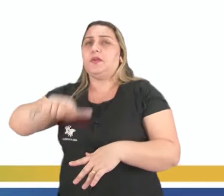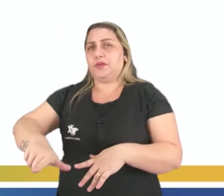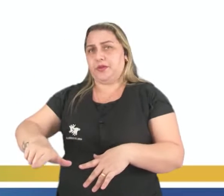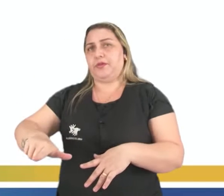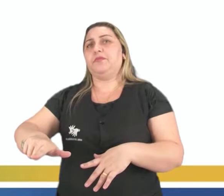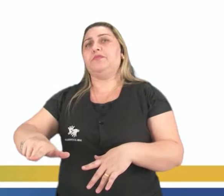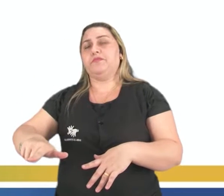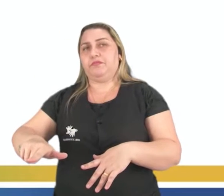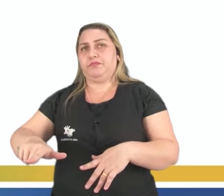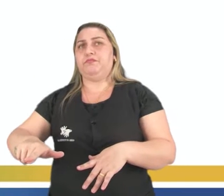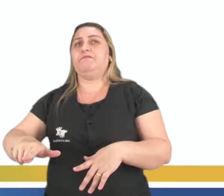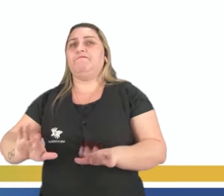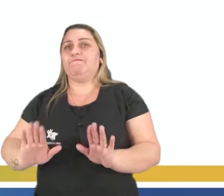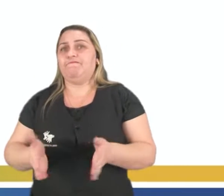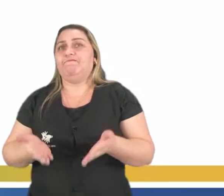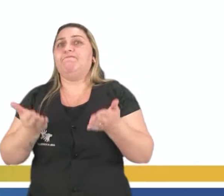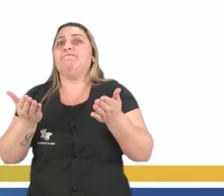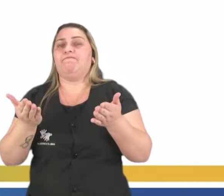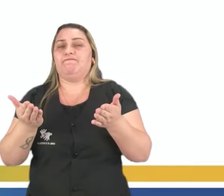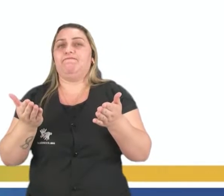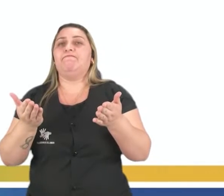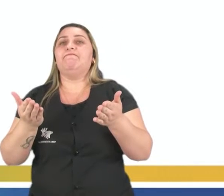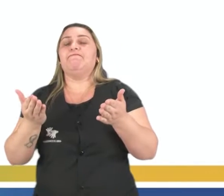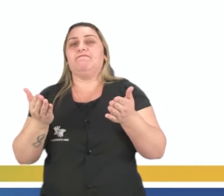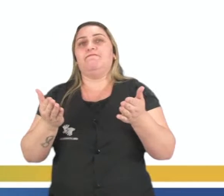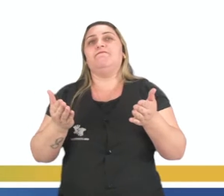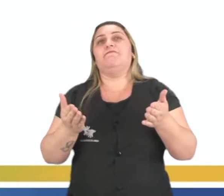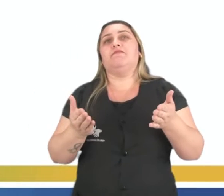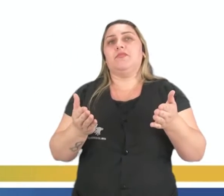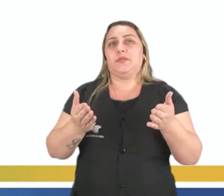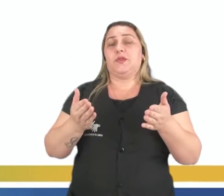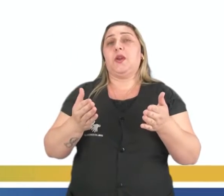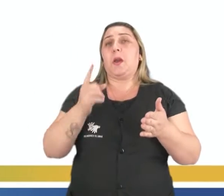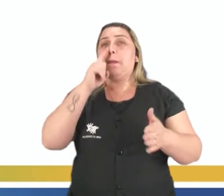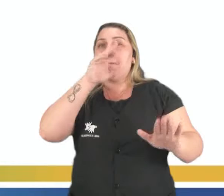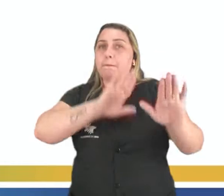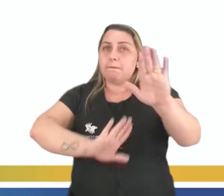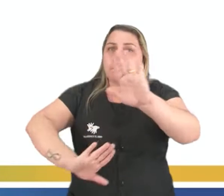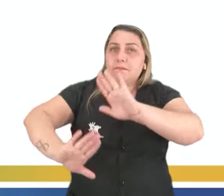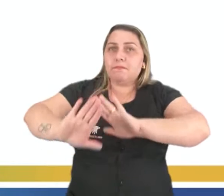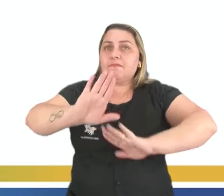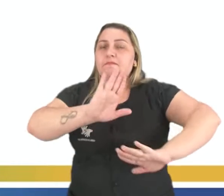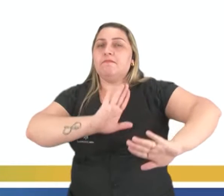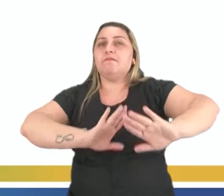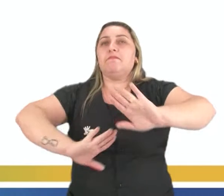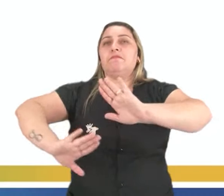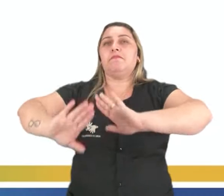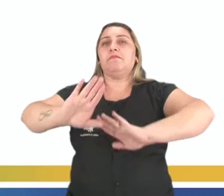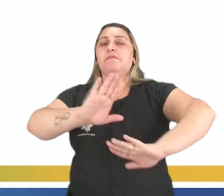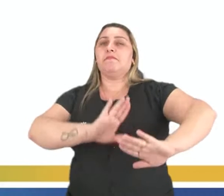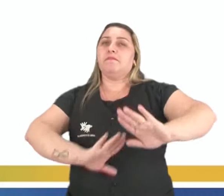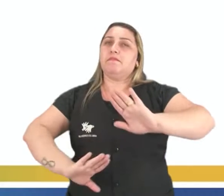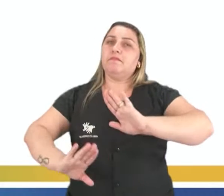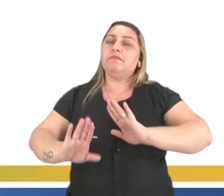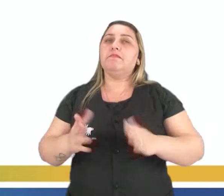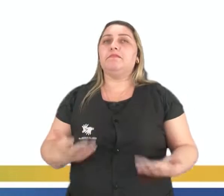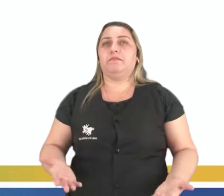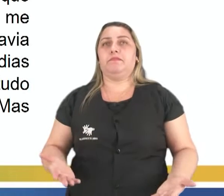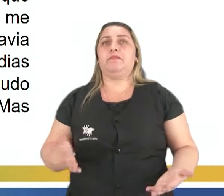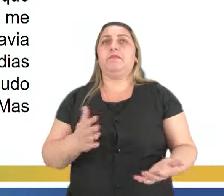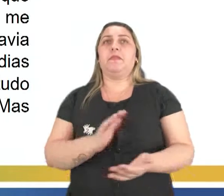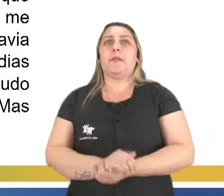é exatamente para dar ênfase nessa situação de perigo mesmo, aquilo que vem à frente, o